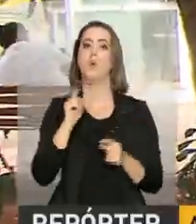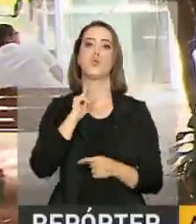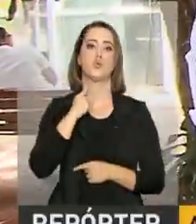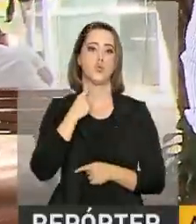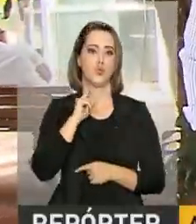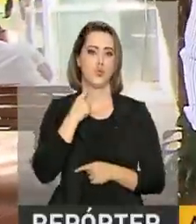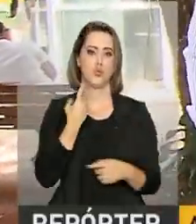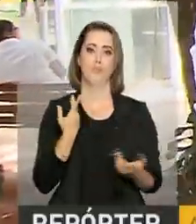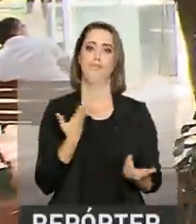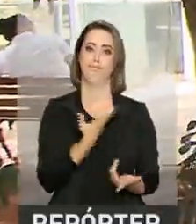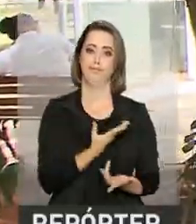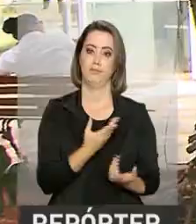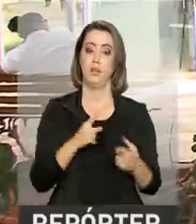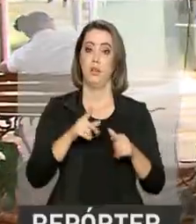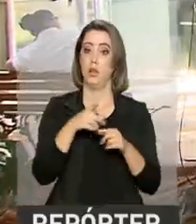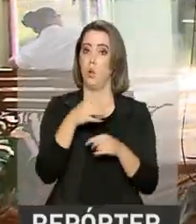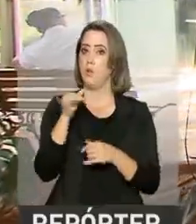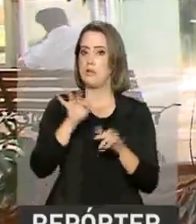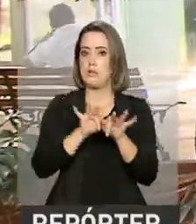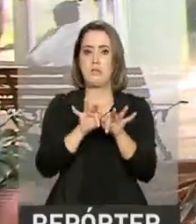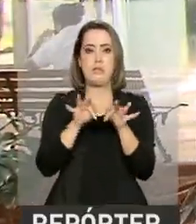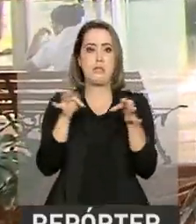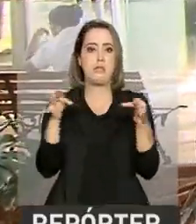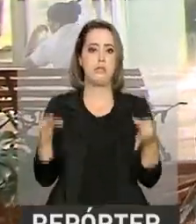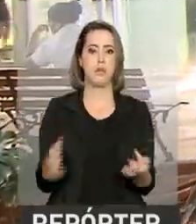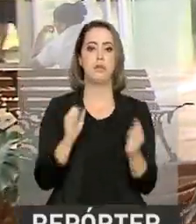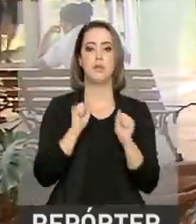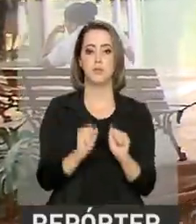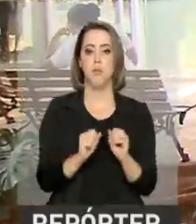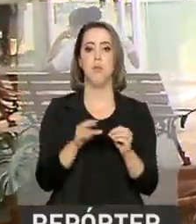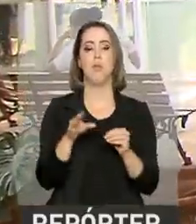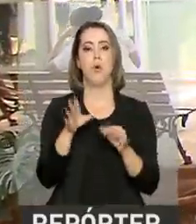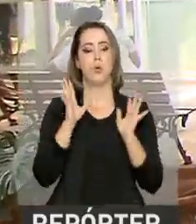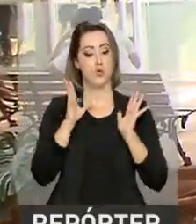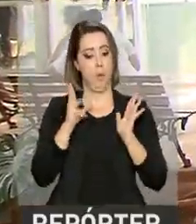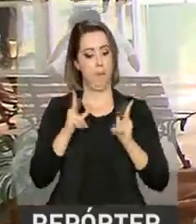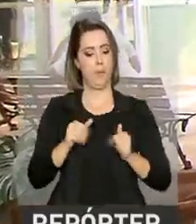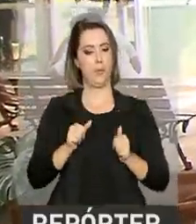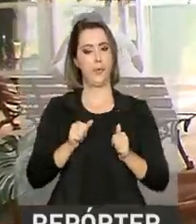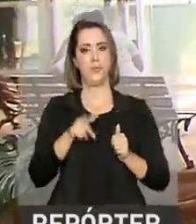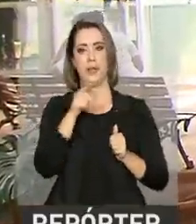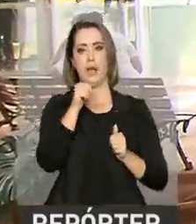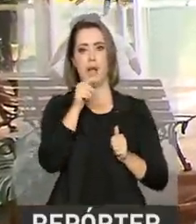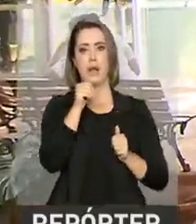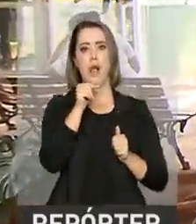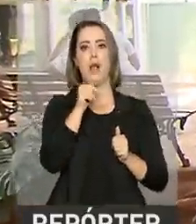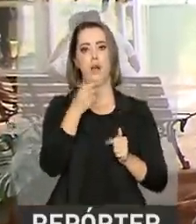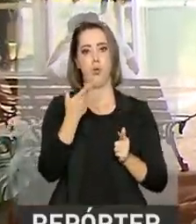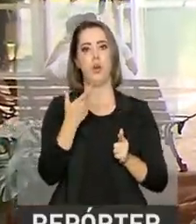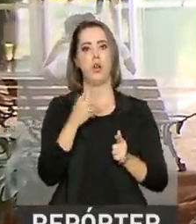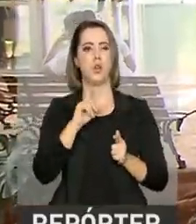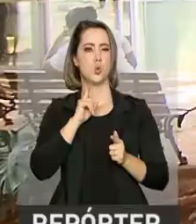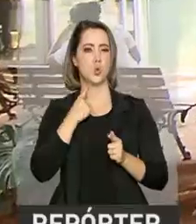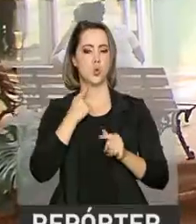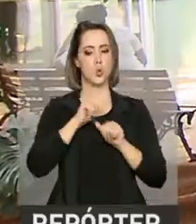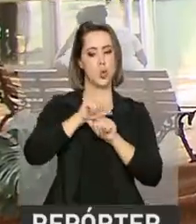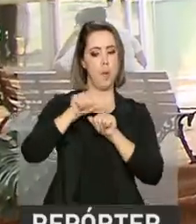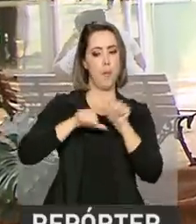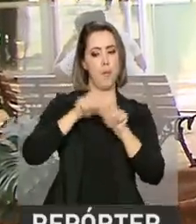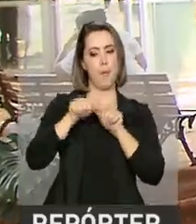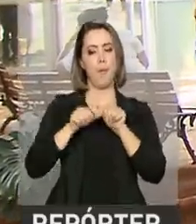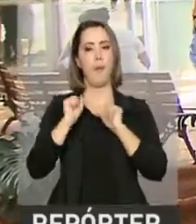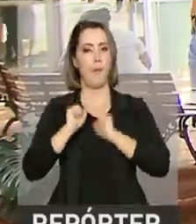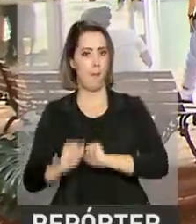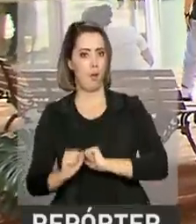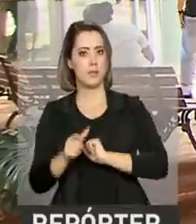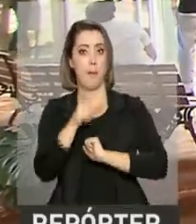então esses sistemas sistemas simples se consegue tratar a água bruta e desenvolver fazer com que ela fique potável